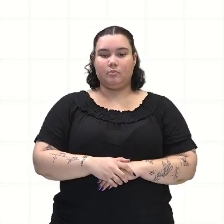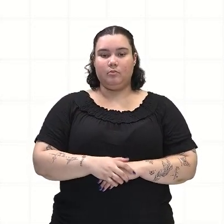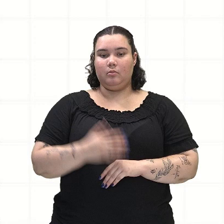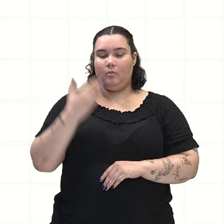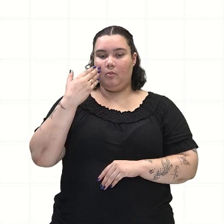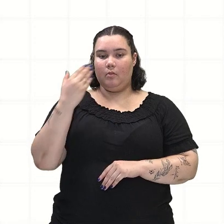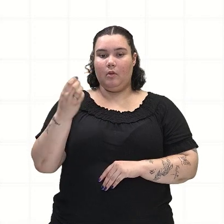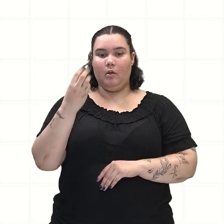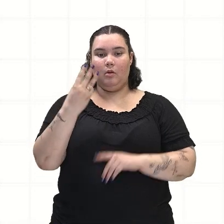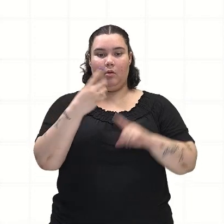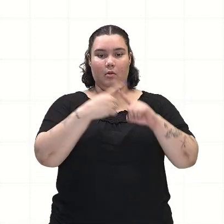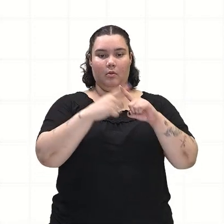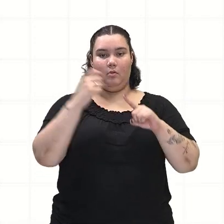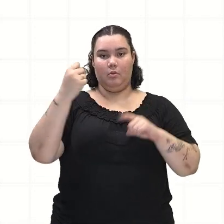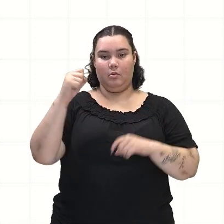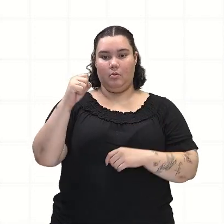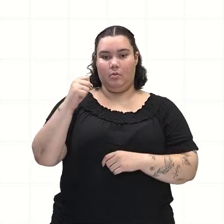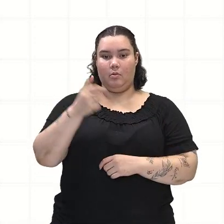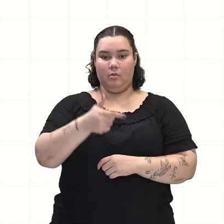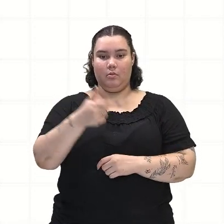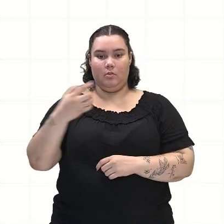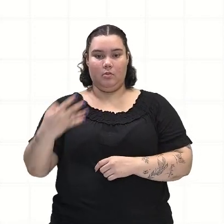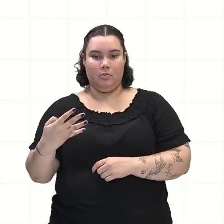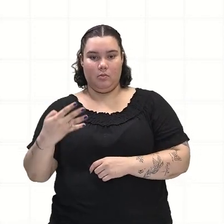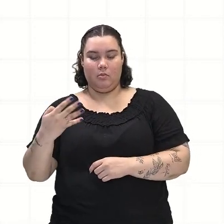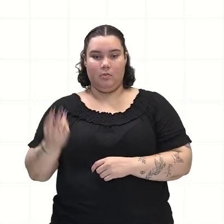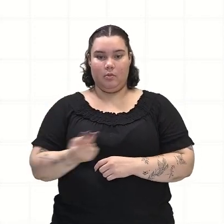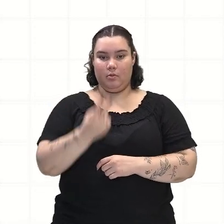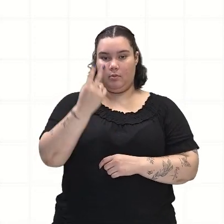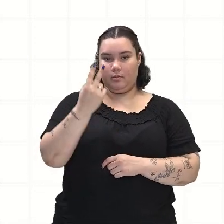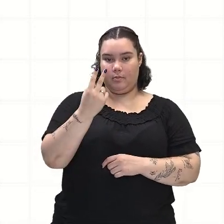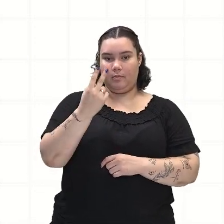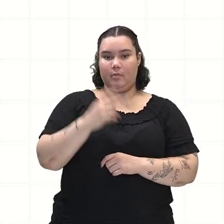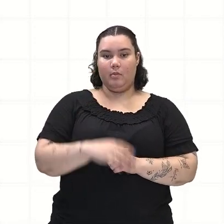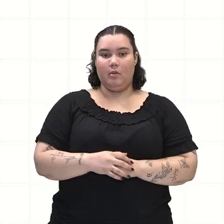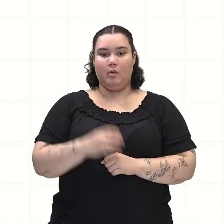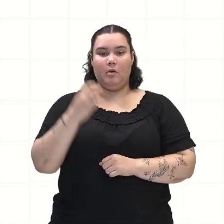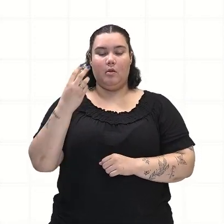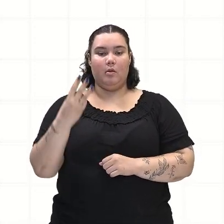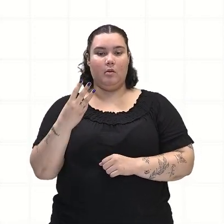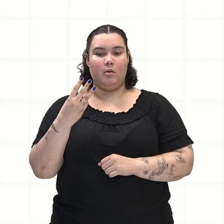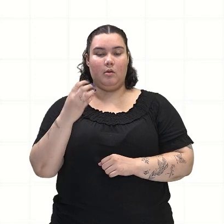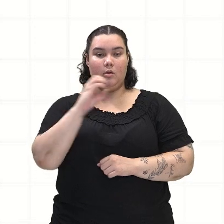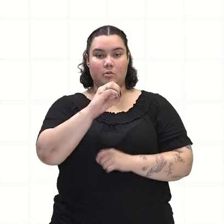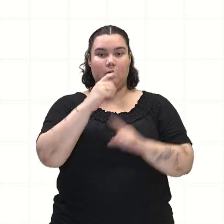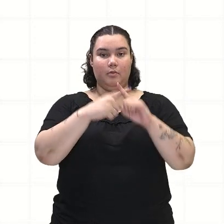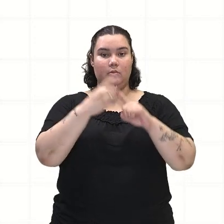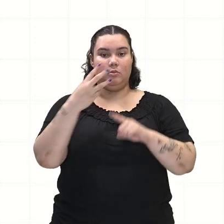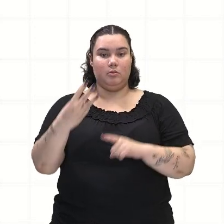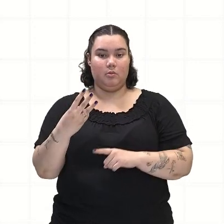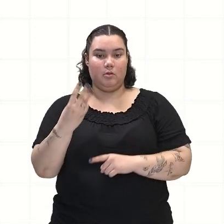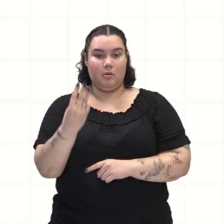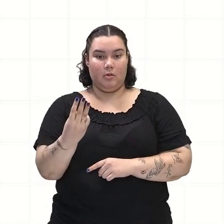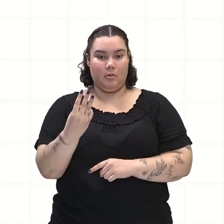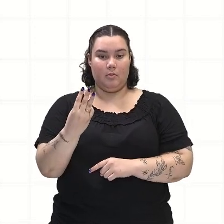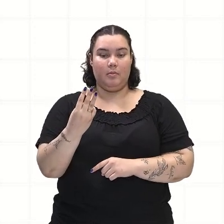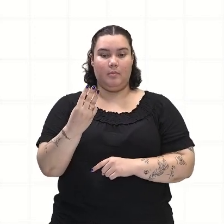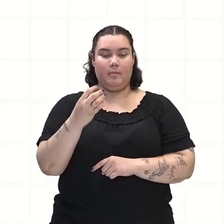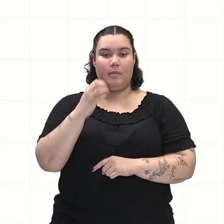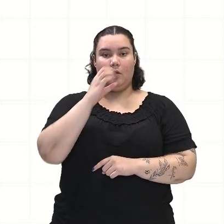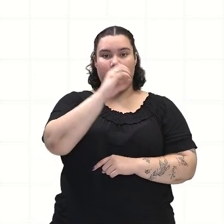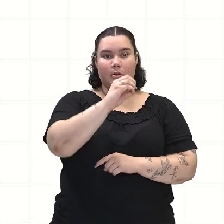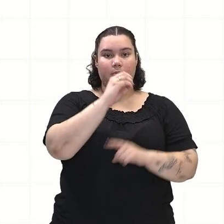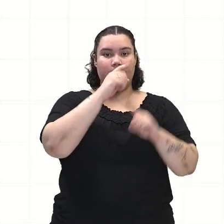Então, 3 vezes 8, 24, vai 2. 0 vezes 3, 3. 0 vezes